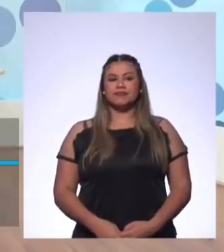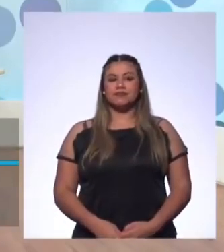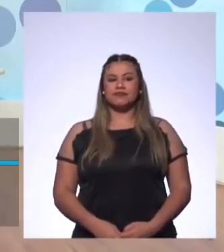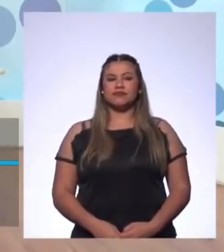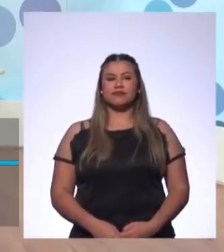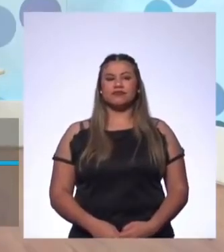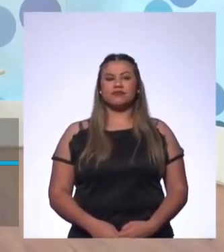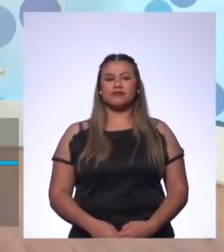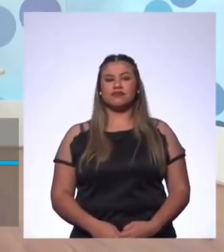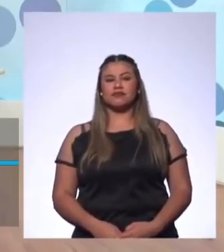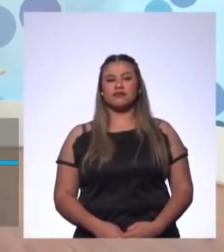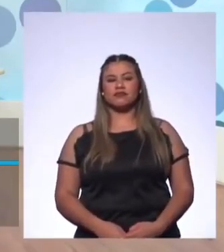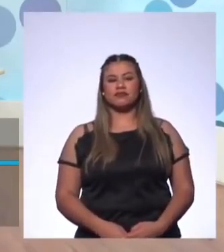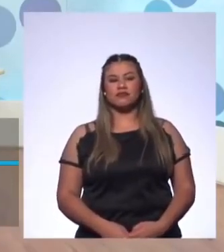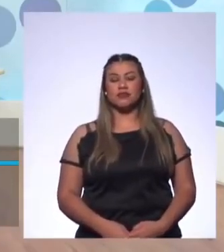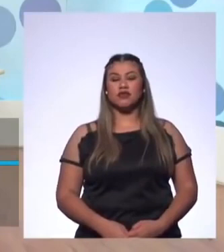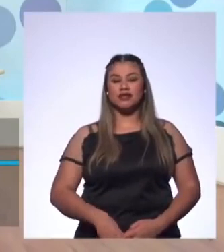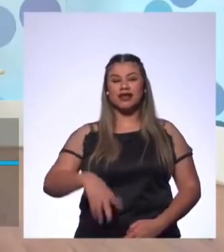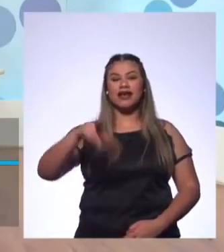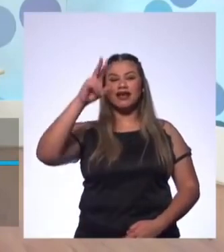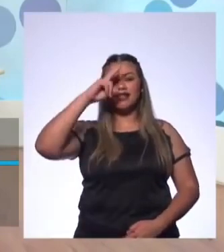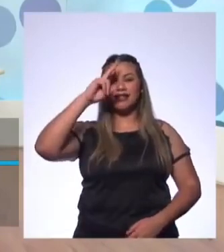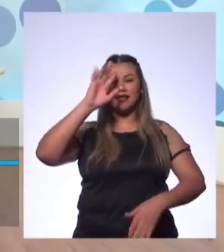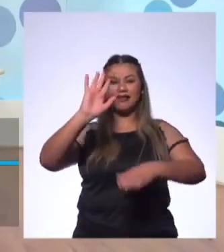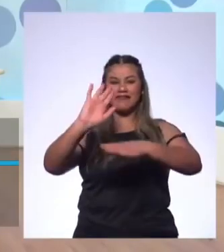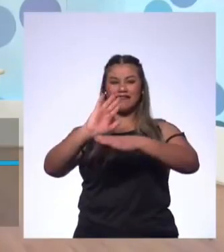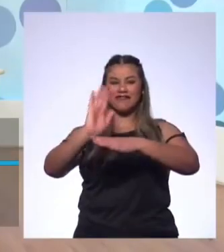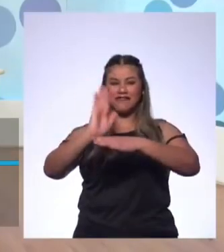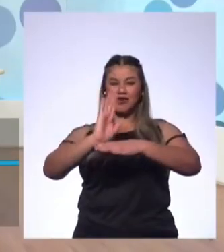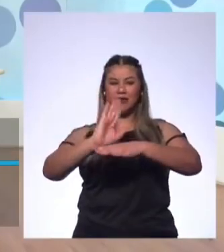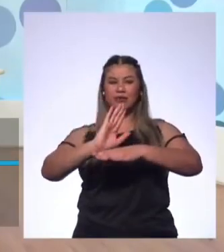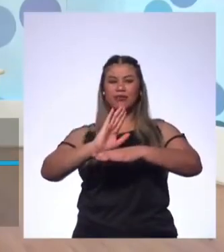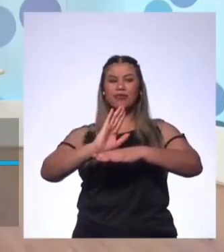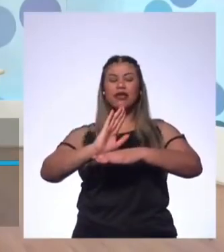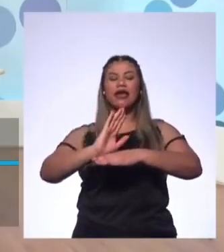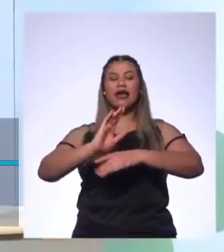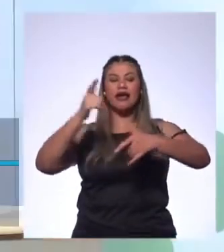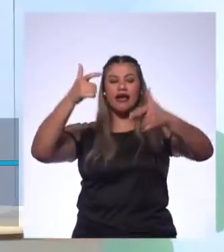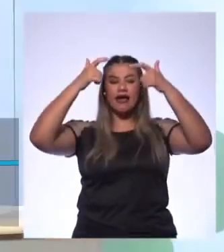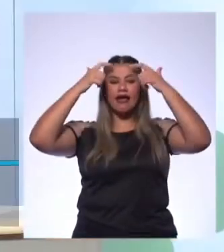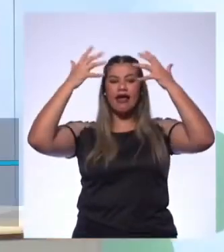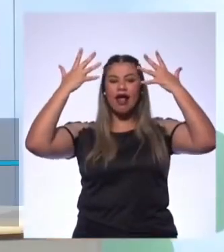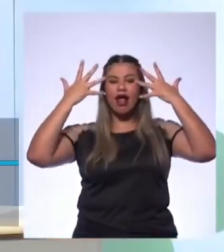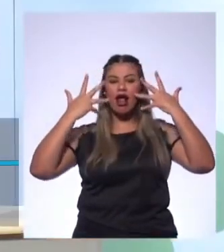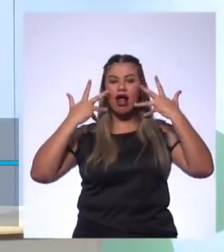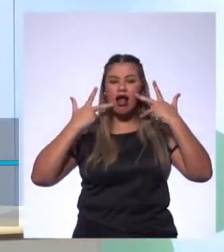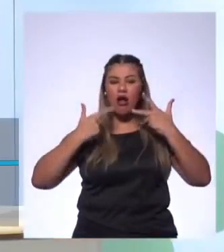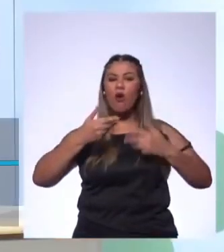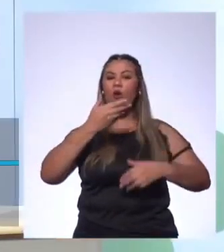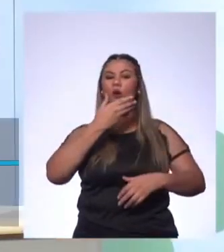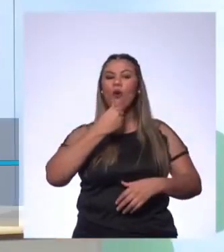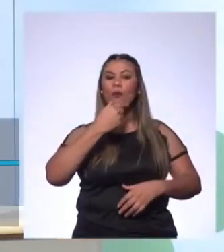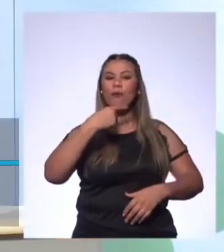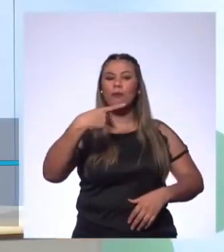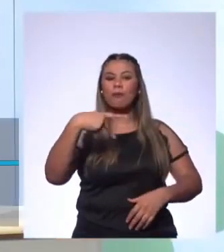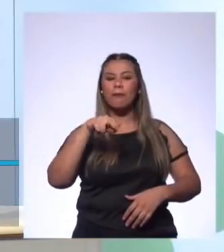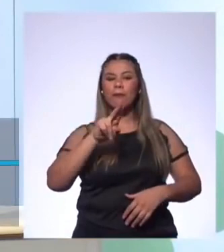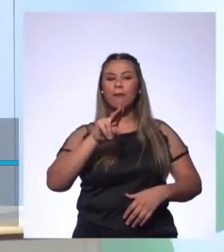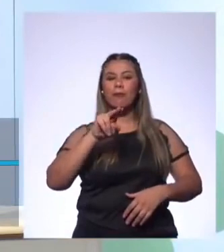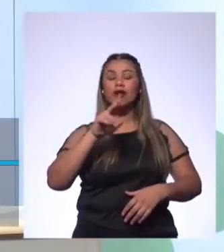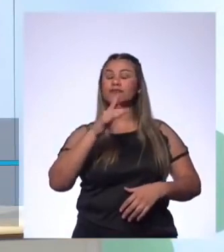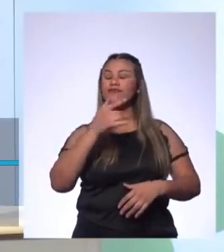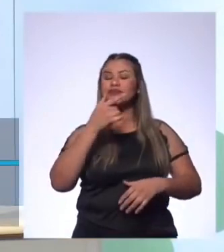muitas referências. Até no Rei Leão, na parte do Hakuna Matata, né? Quando o Pumba fala, eu queria negar meu nome,